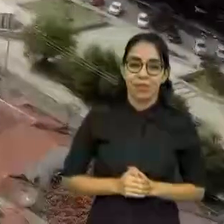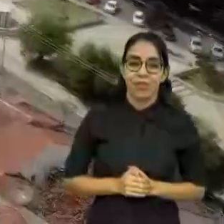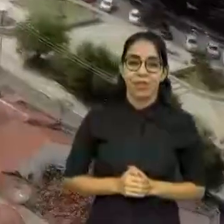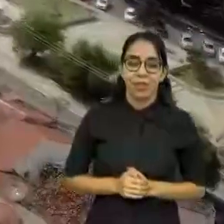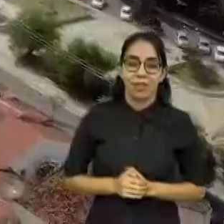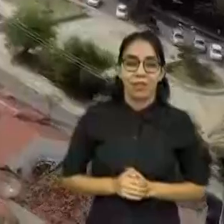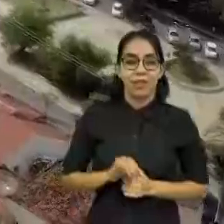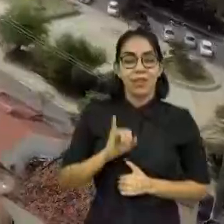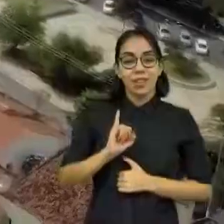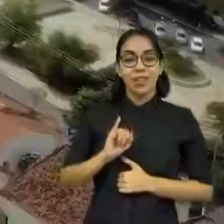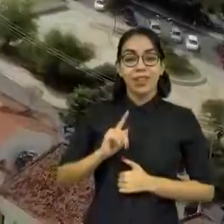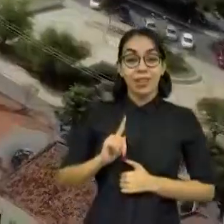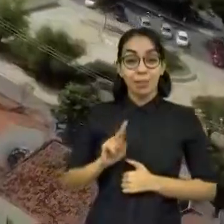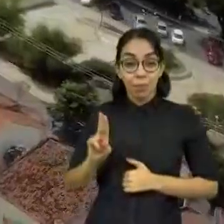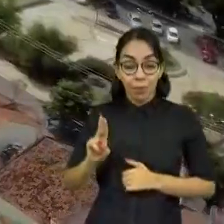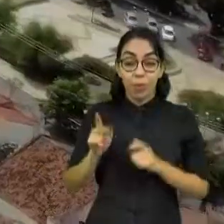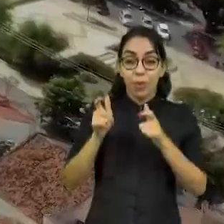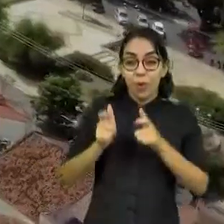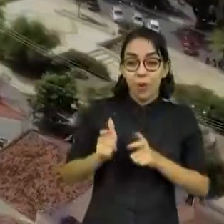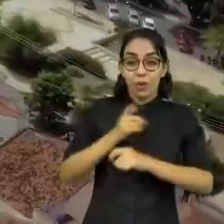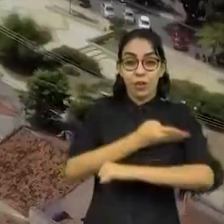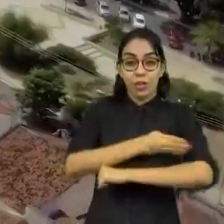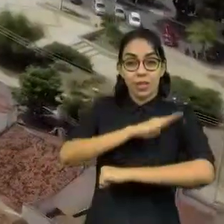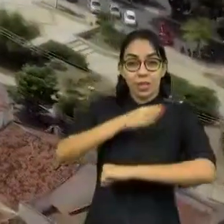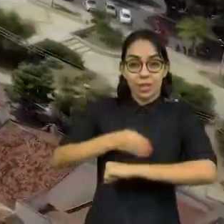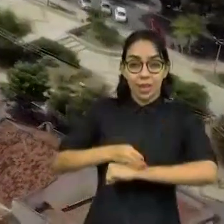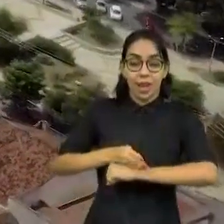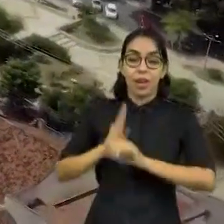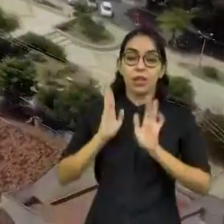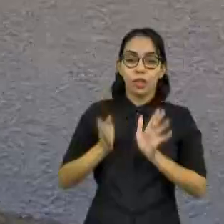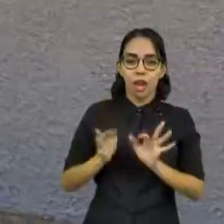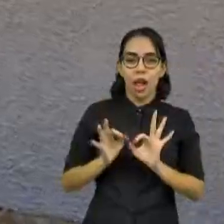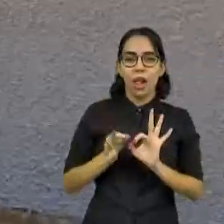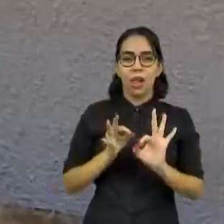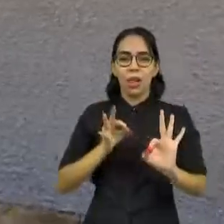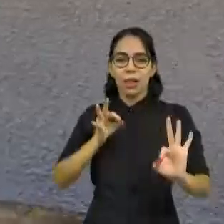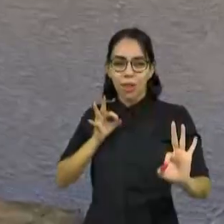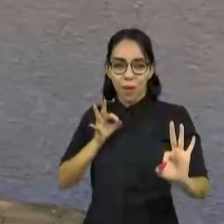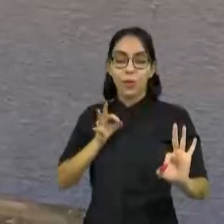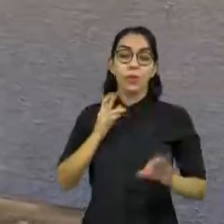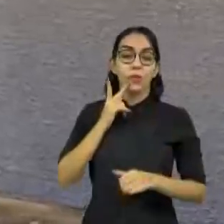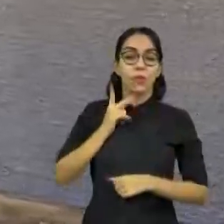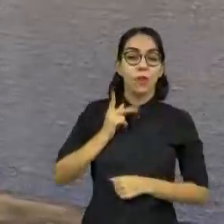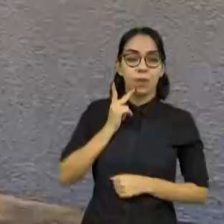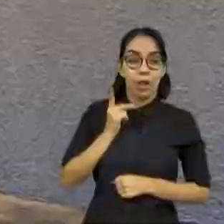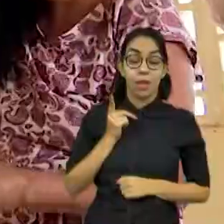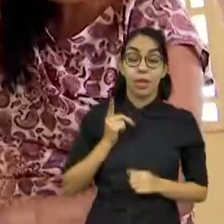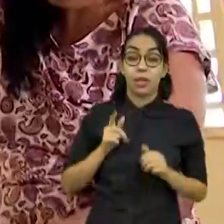Na Serra da Ibiapaba, mais de 300 quilômetros da capital, na comunidade da